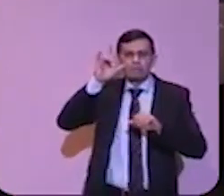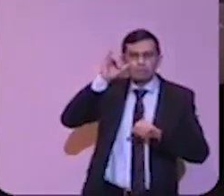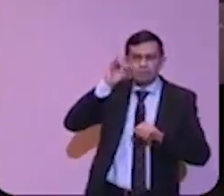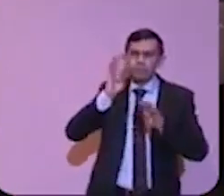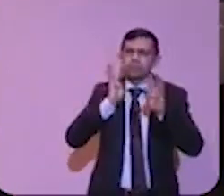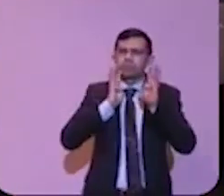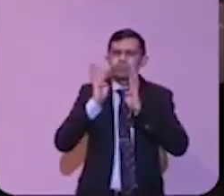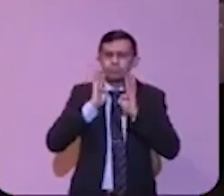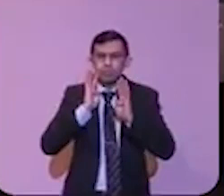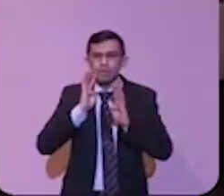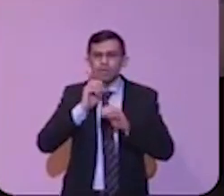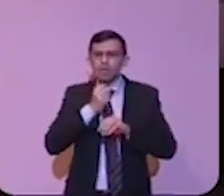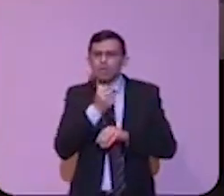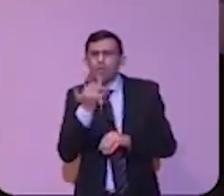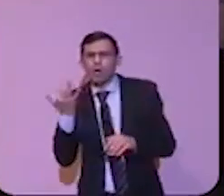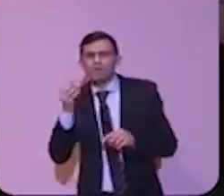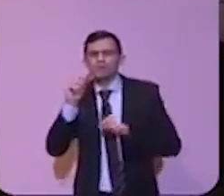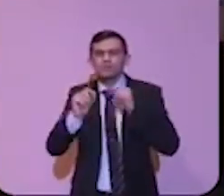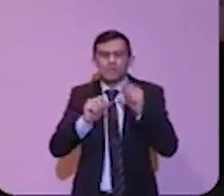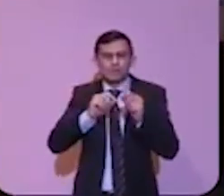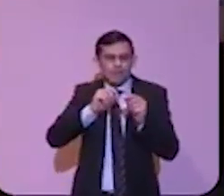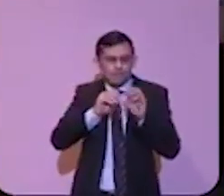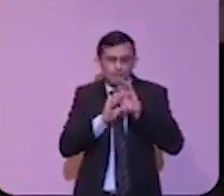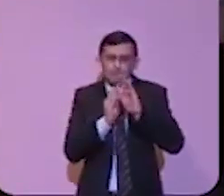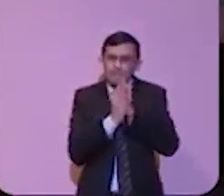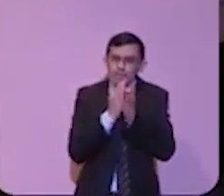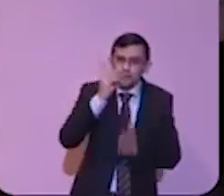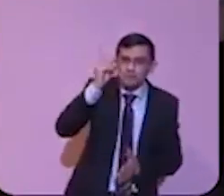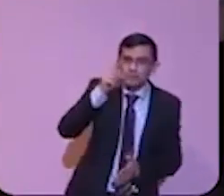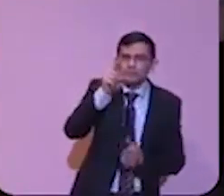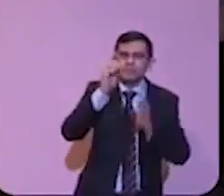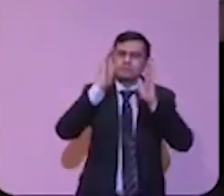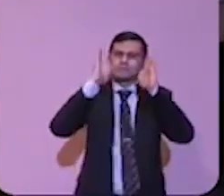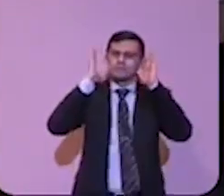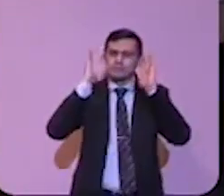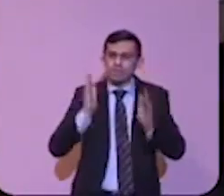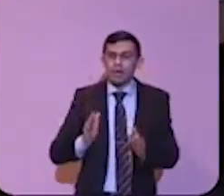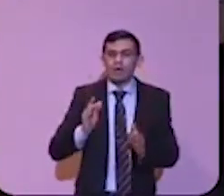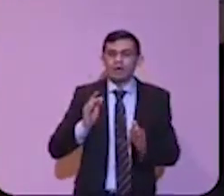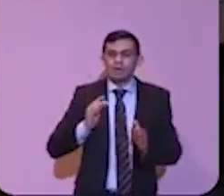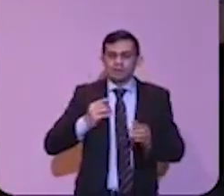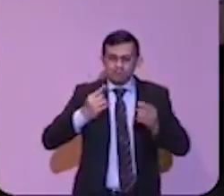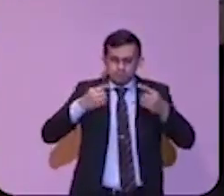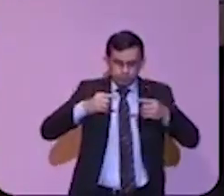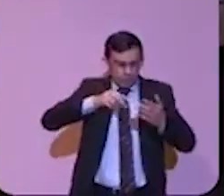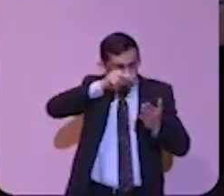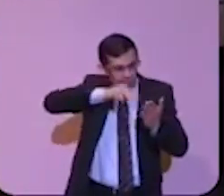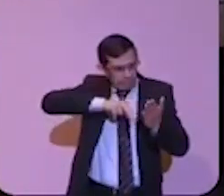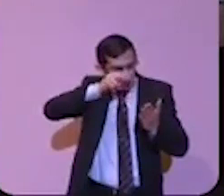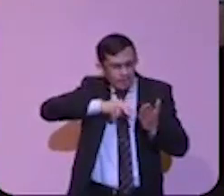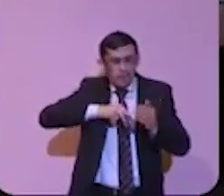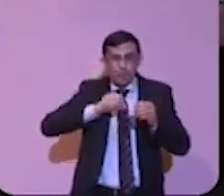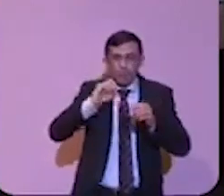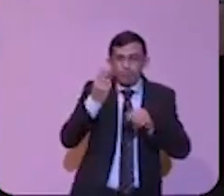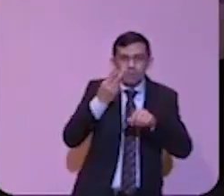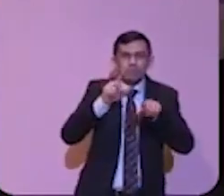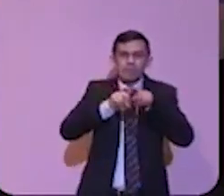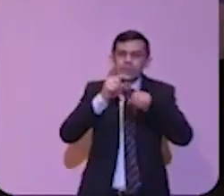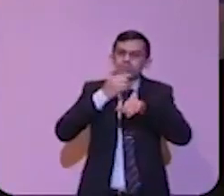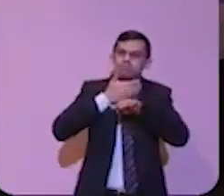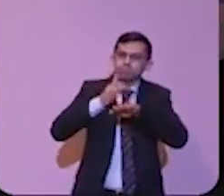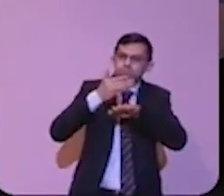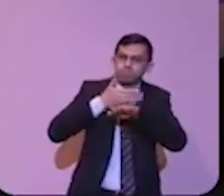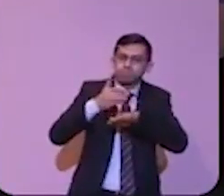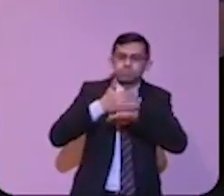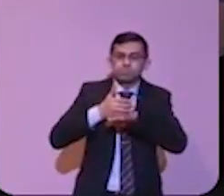sociais? Quanto da Bíblia você já desafiou a si mesmo para viver?